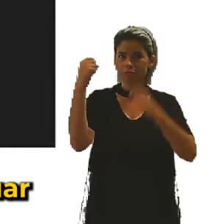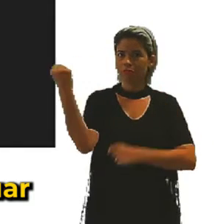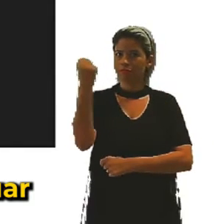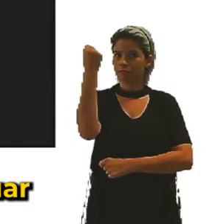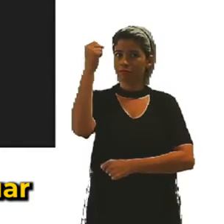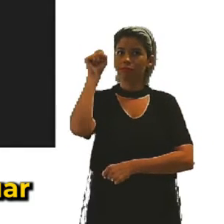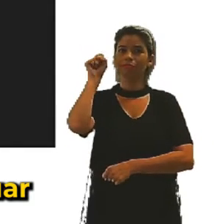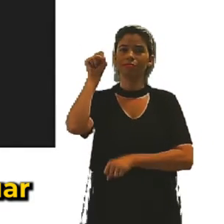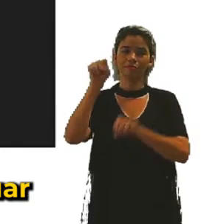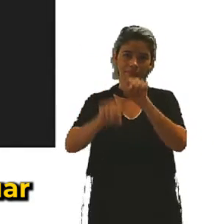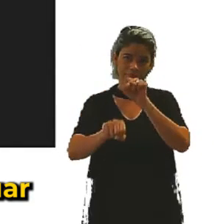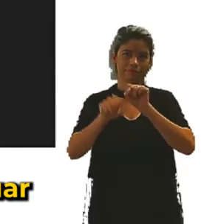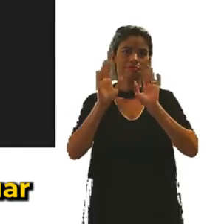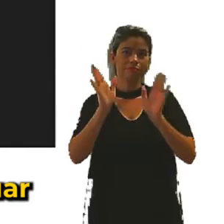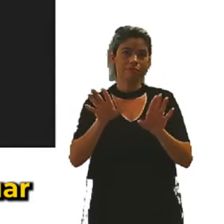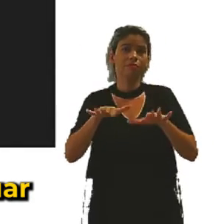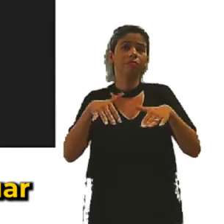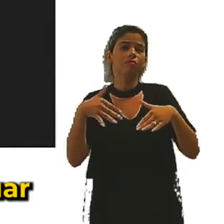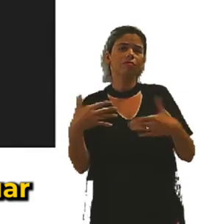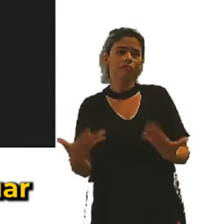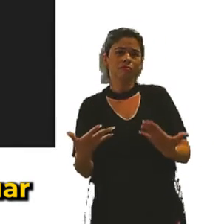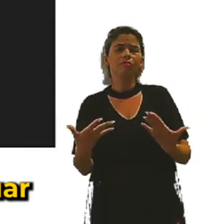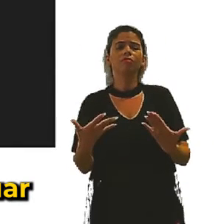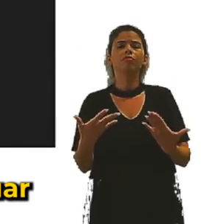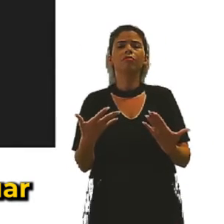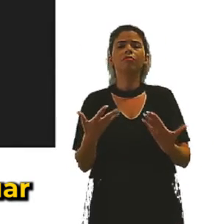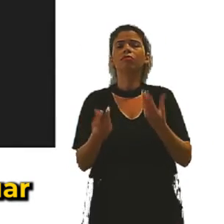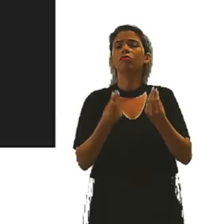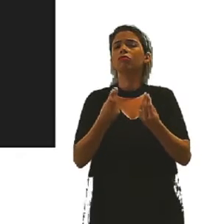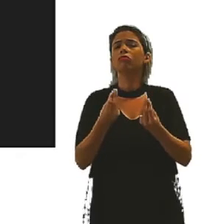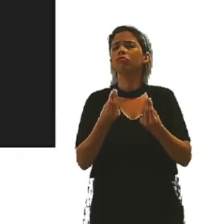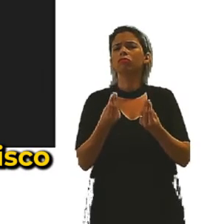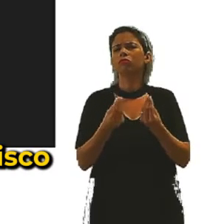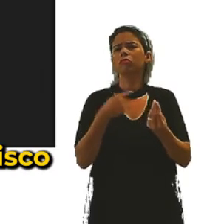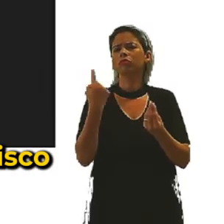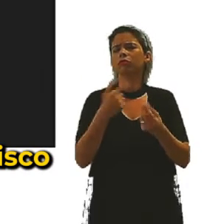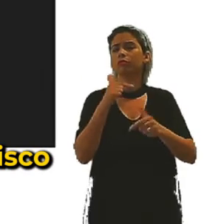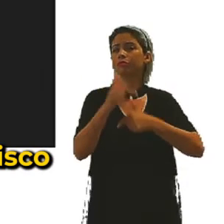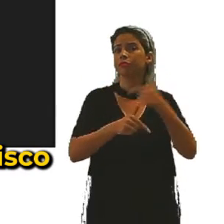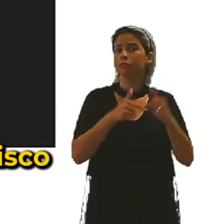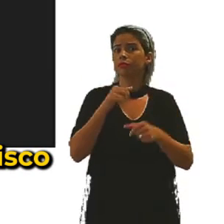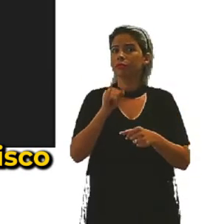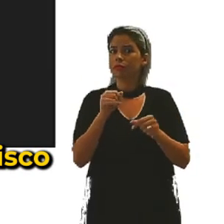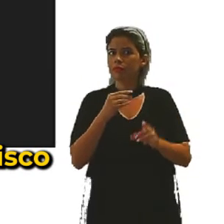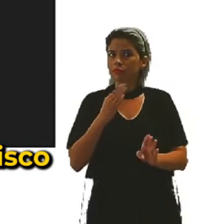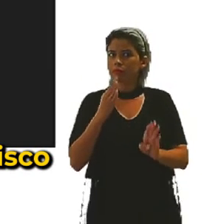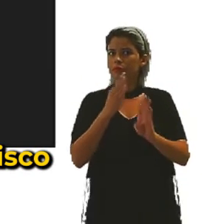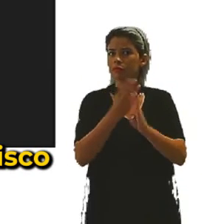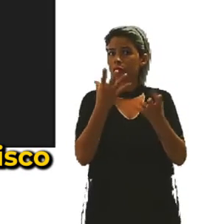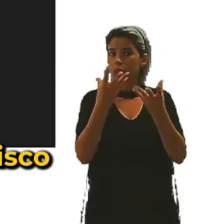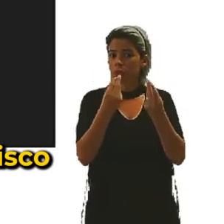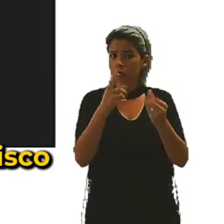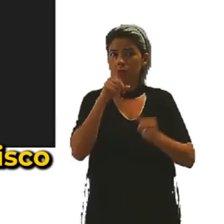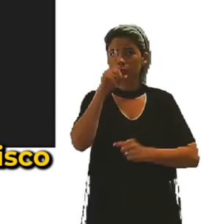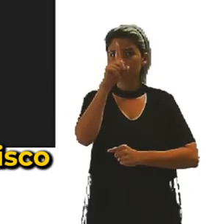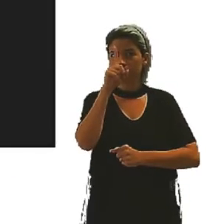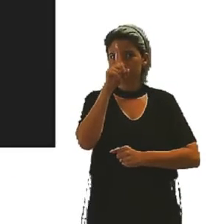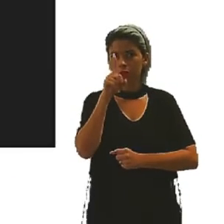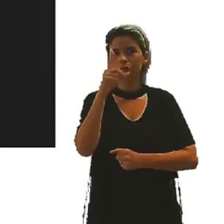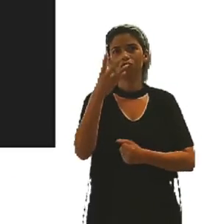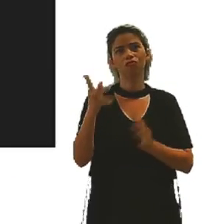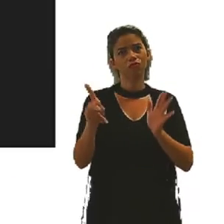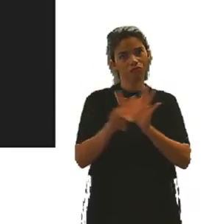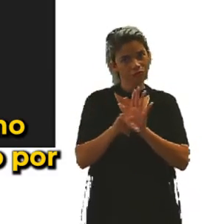e especialmente como nós podemos atuar, né, se forem verificados muitos fatores de risco presentes,